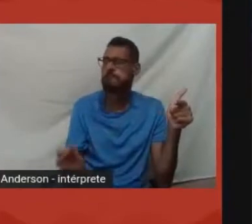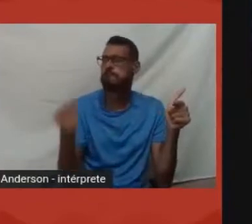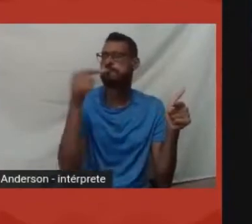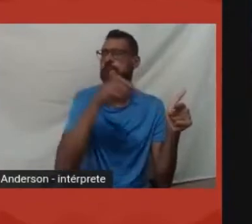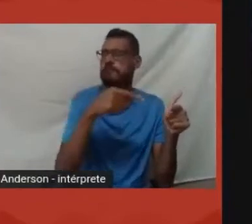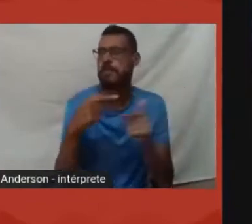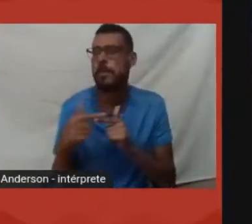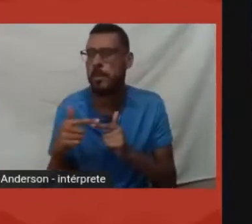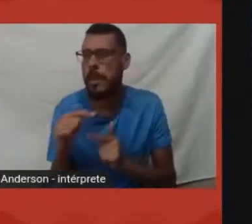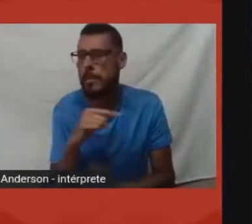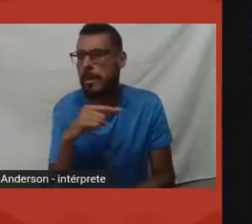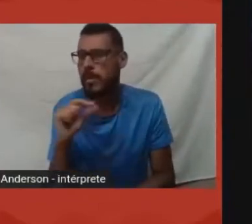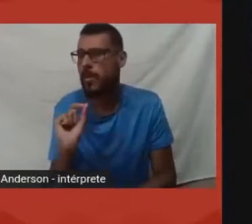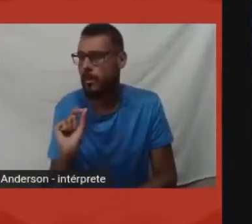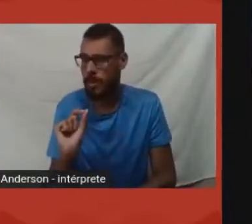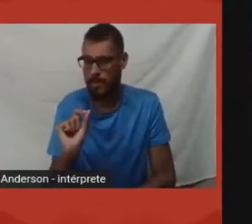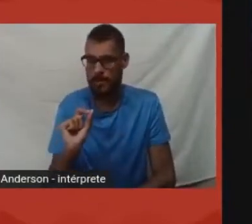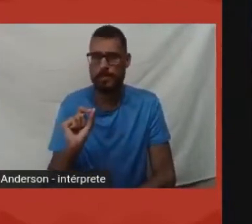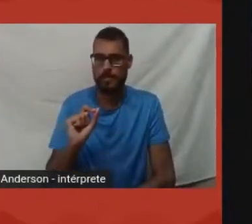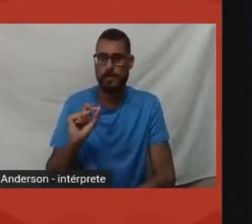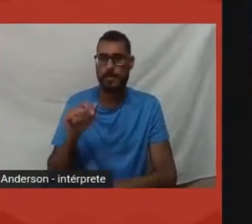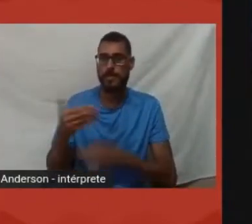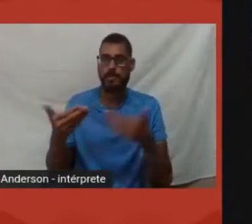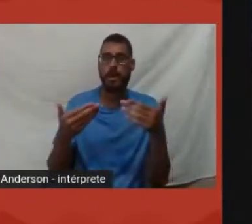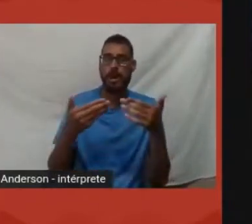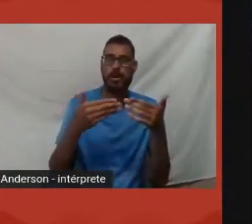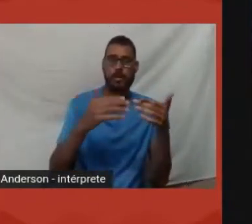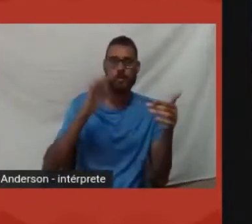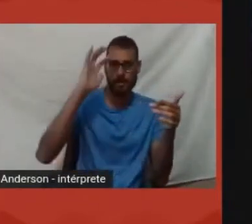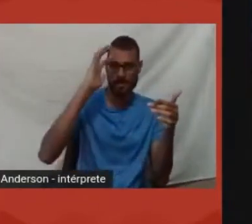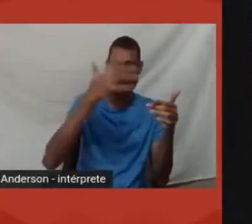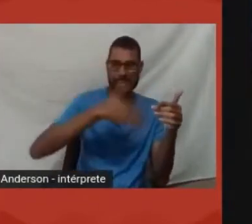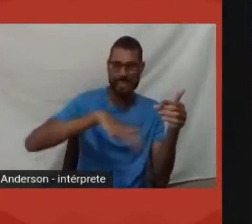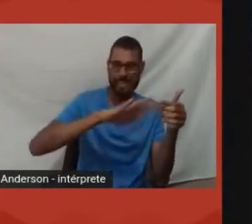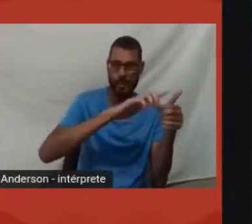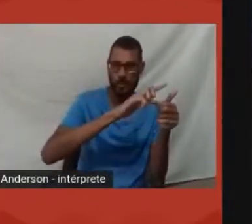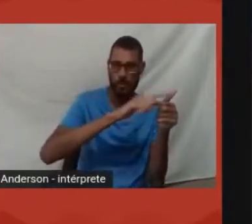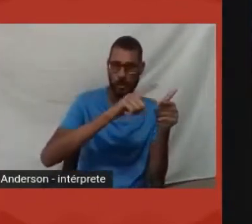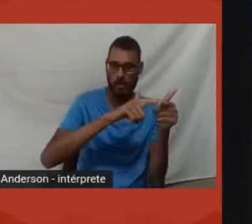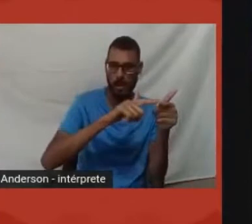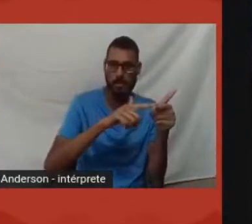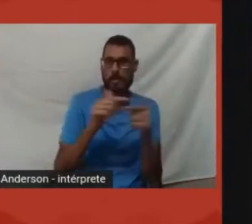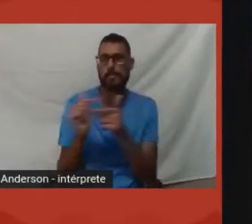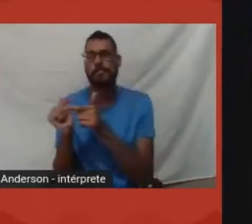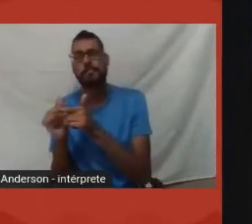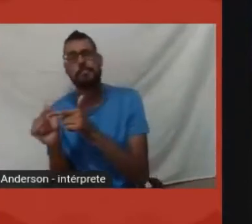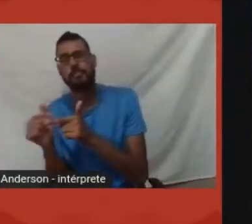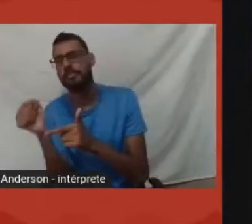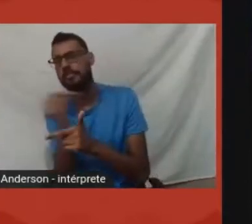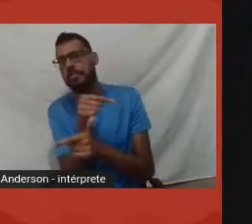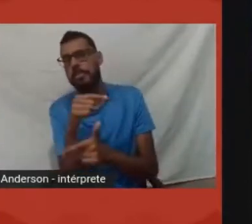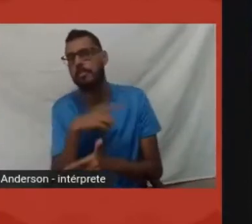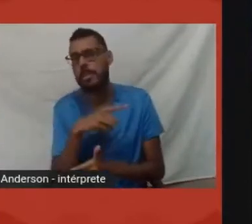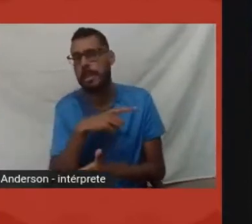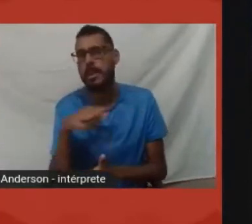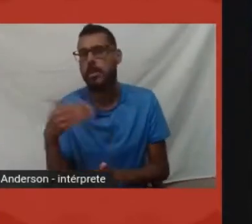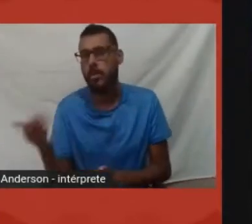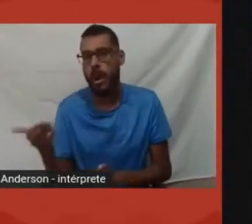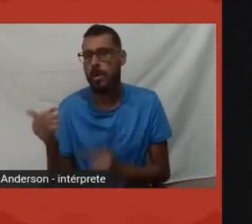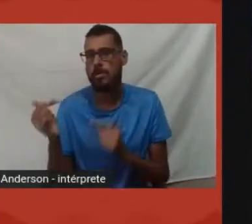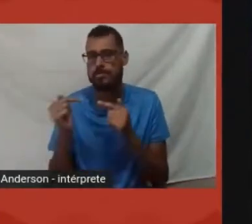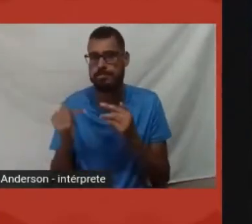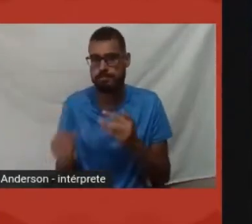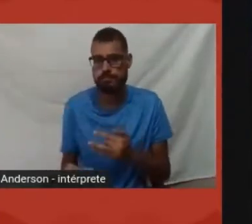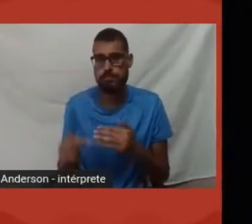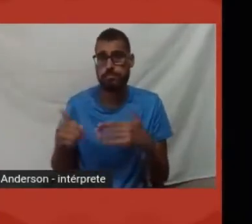do problema, certo? Então, é isso que a gente tem aqui agora, assim, mas qual que era o texto mesmo? Volta para a tela 1 e 2, vocês têm lá